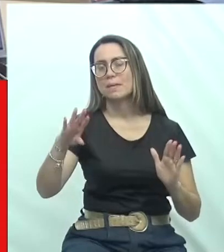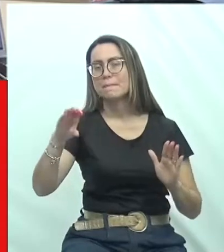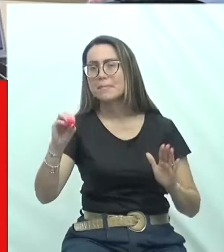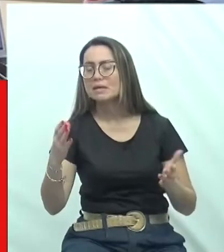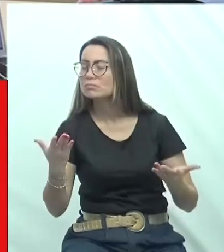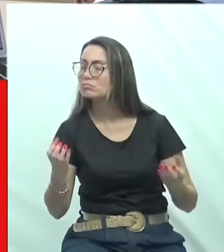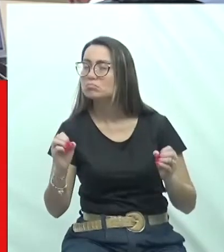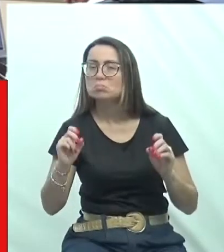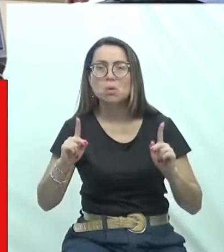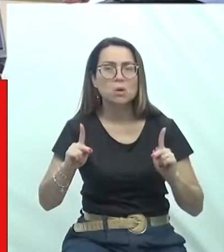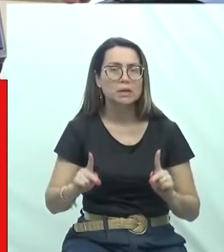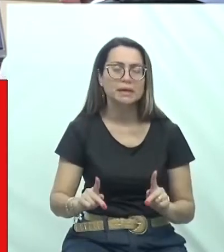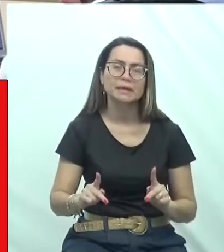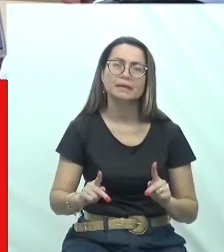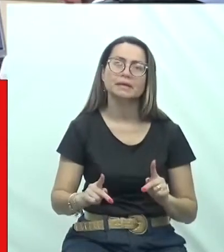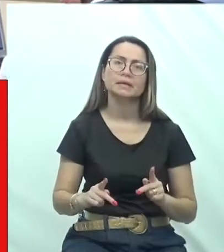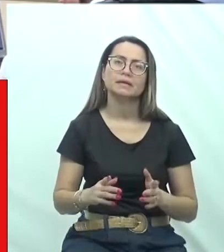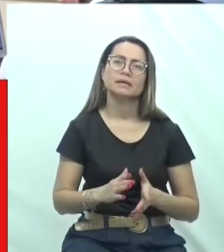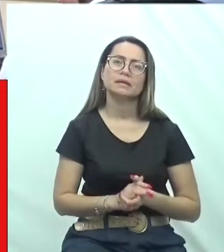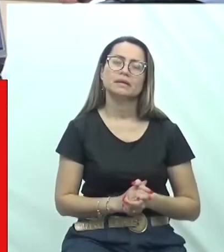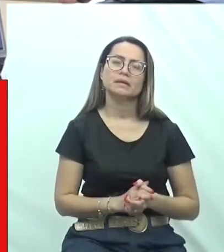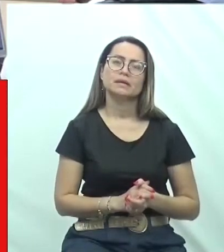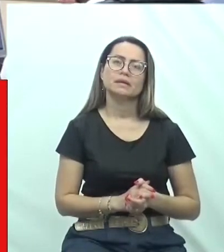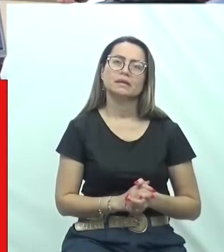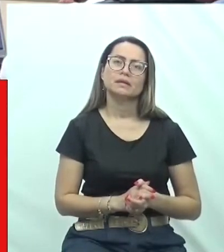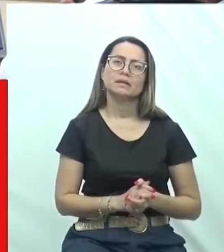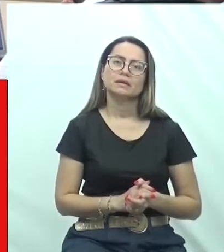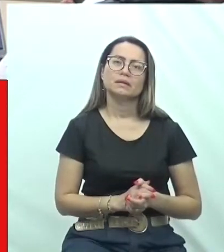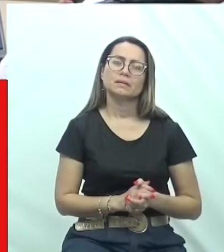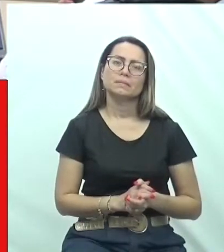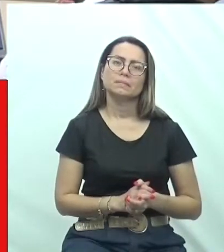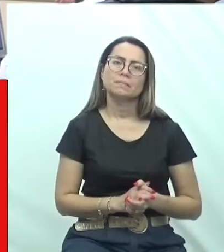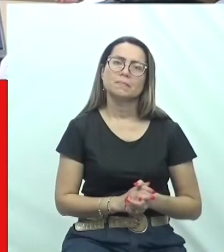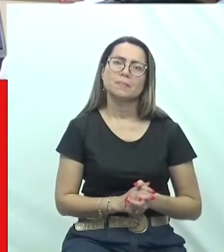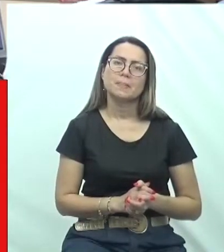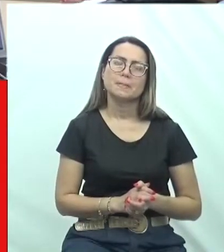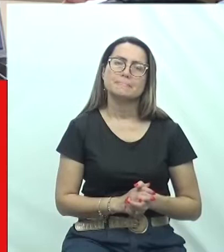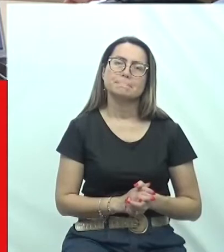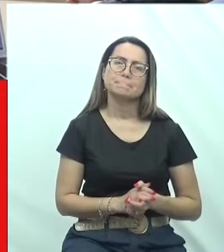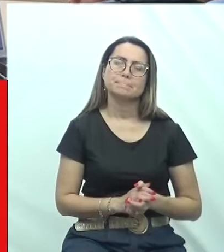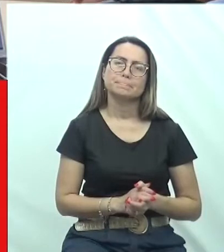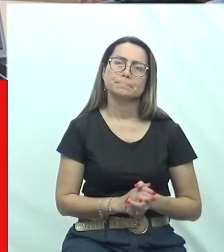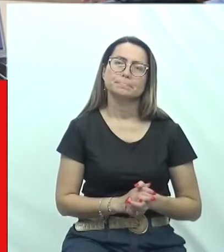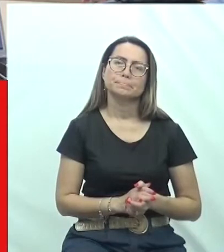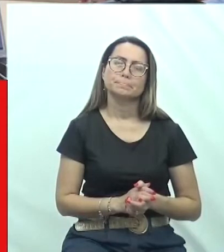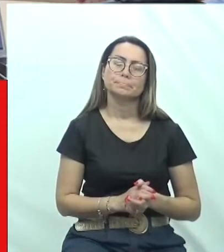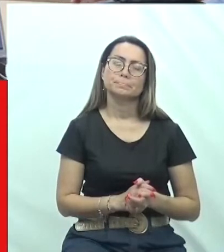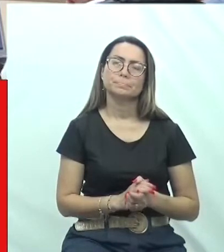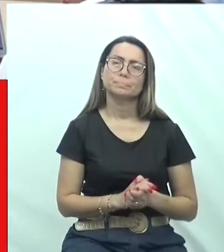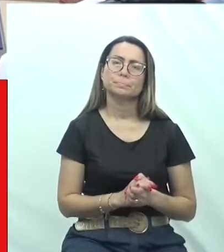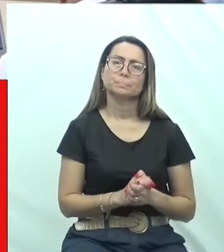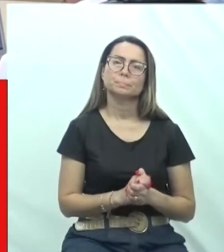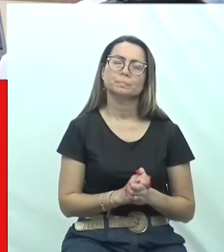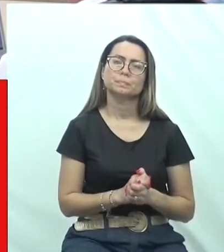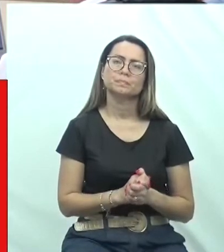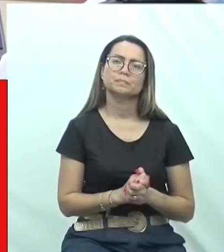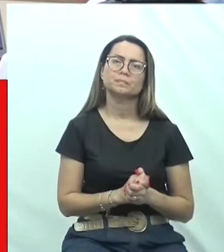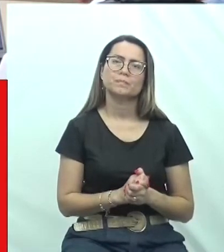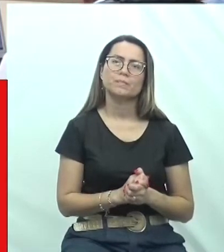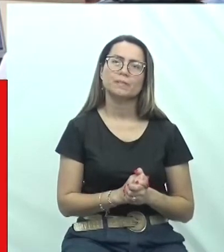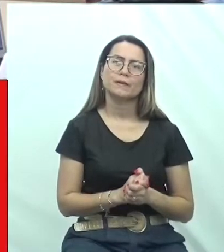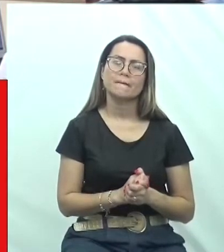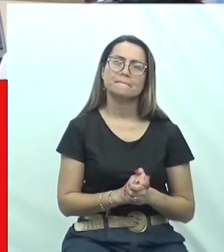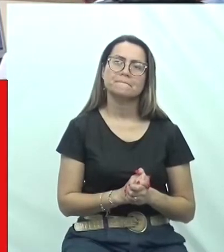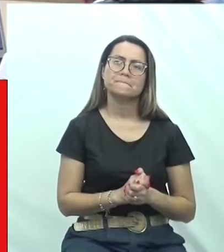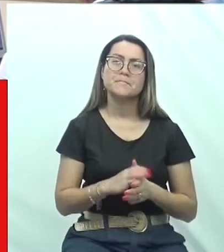selo é conquistado através dos requisitos lá. Né? Então, a empresa também precisa se enquadrar lá. Eu também